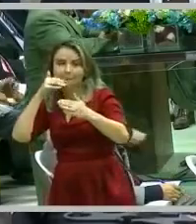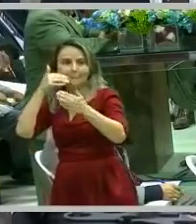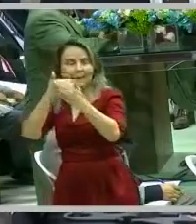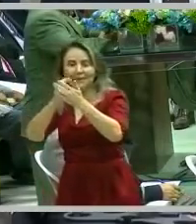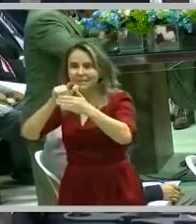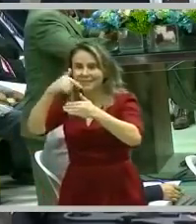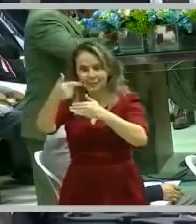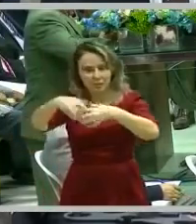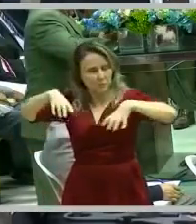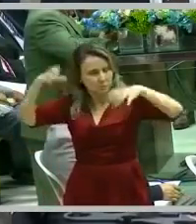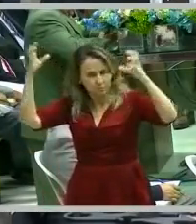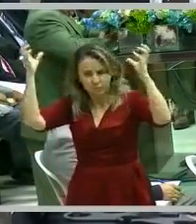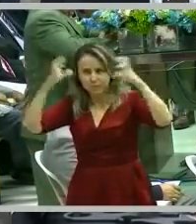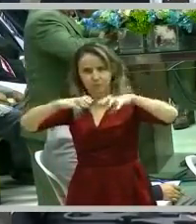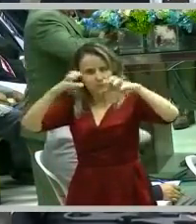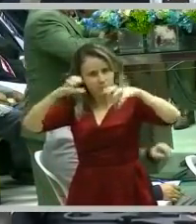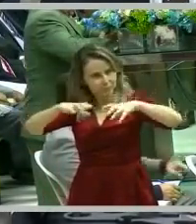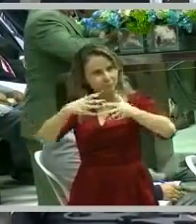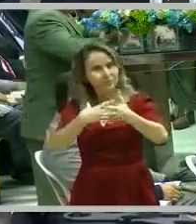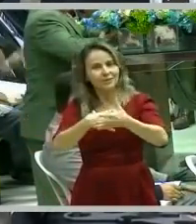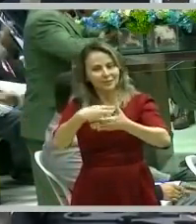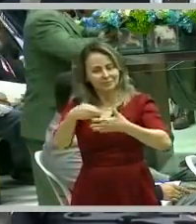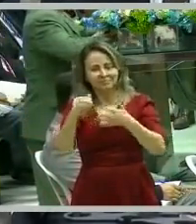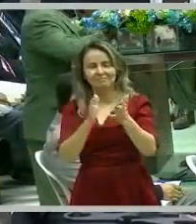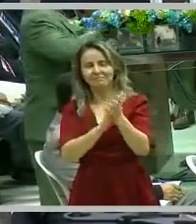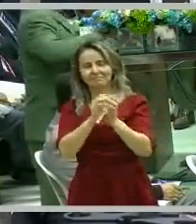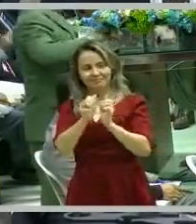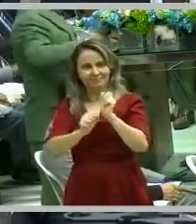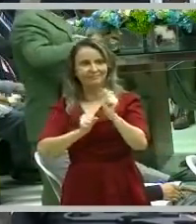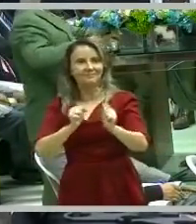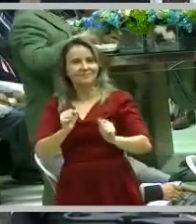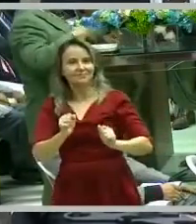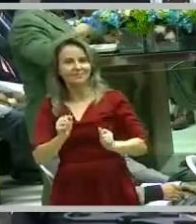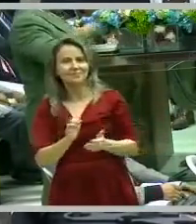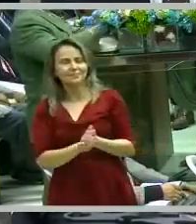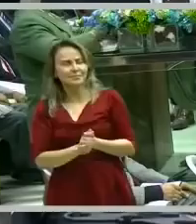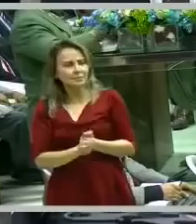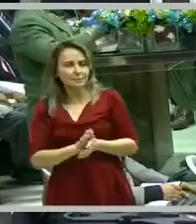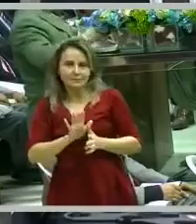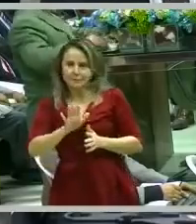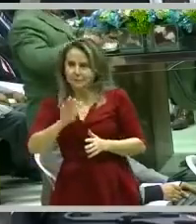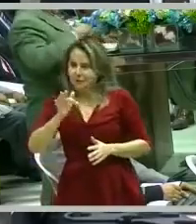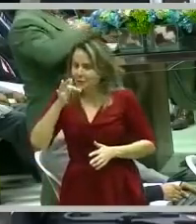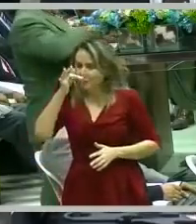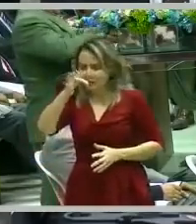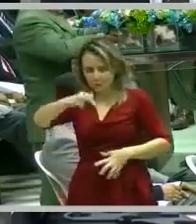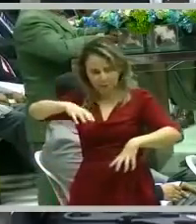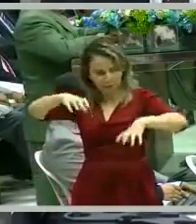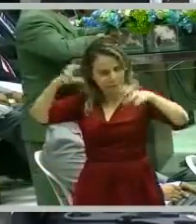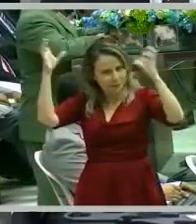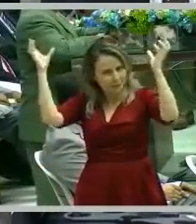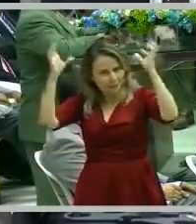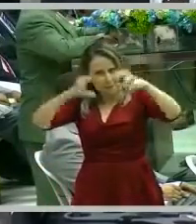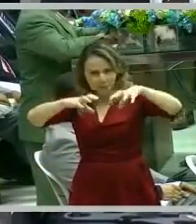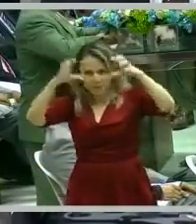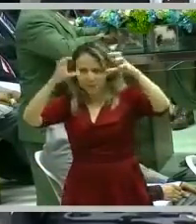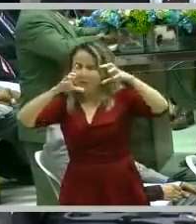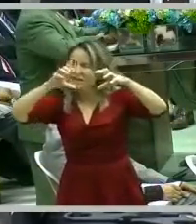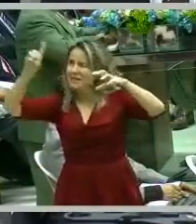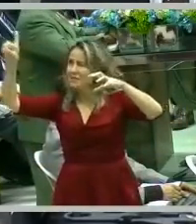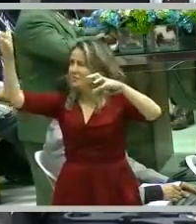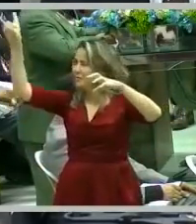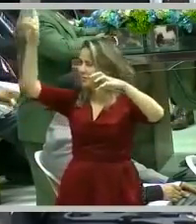vem. Quem diz aleluia para Jesus? Né? Irmão, quando a chuva cair, quando o toró de Deus cair,